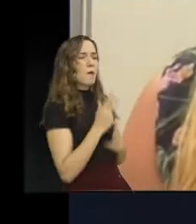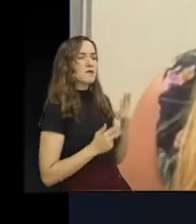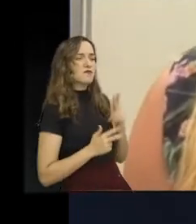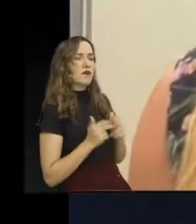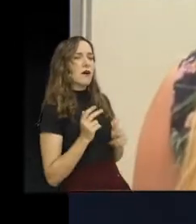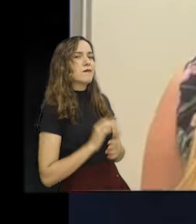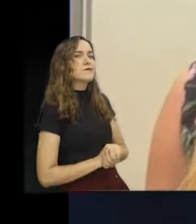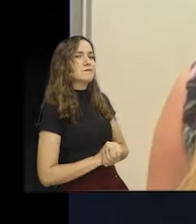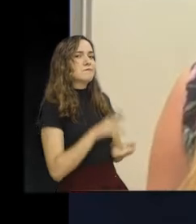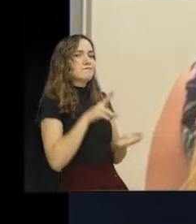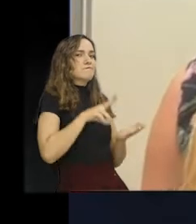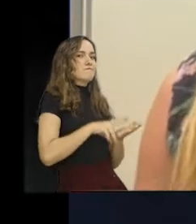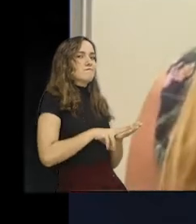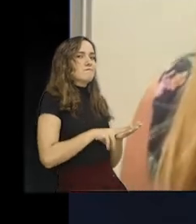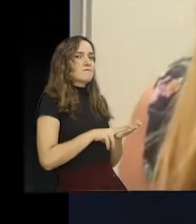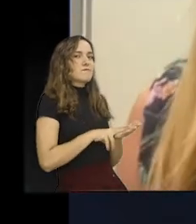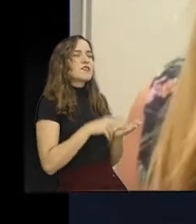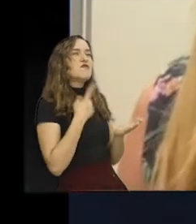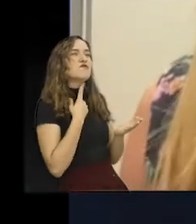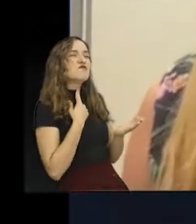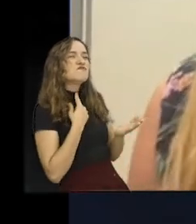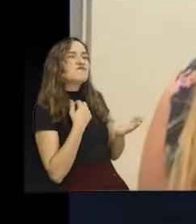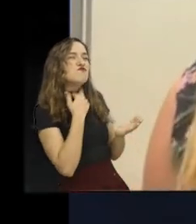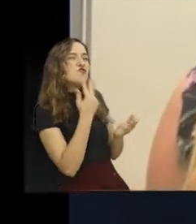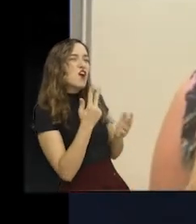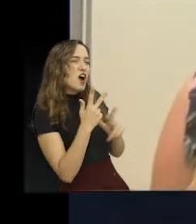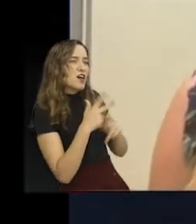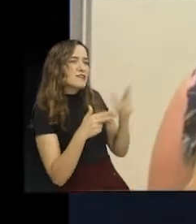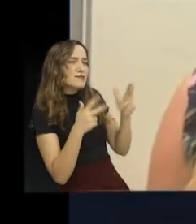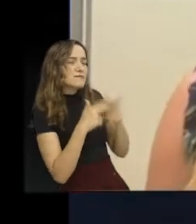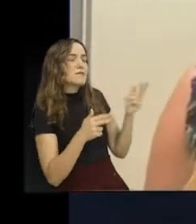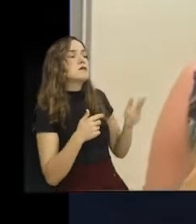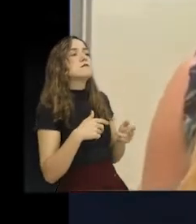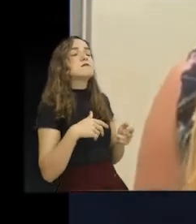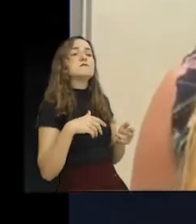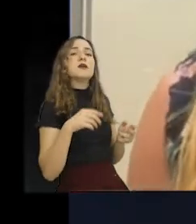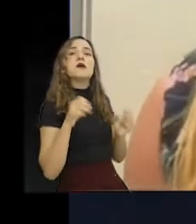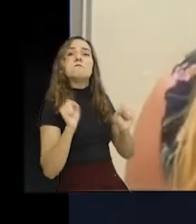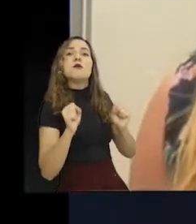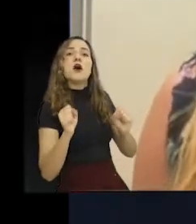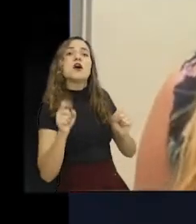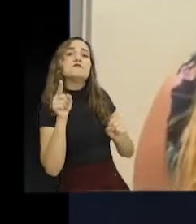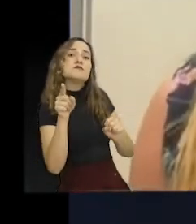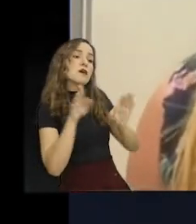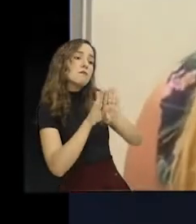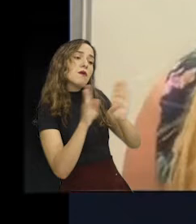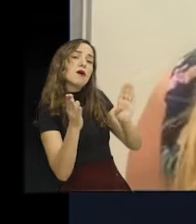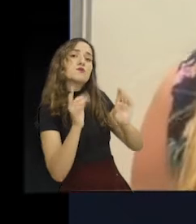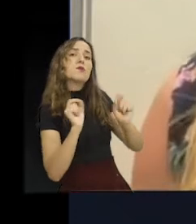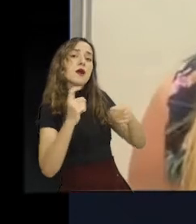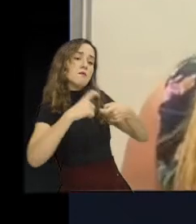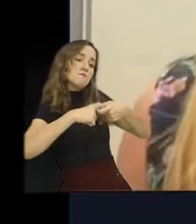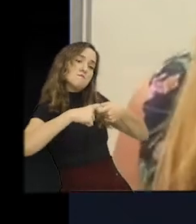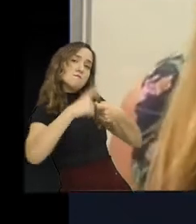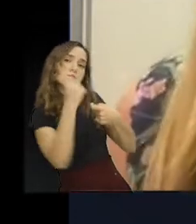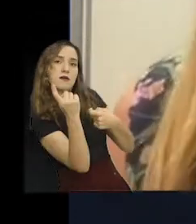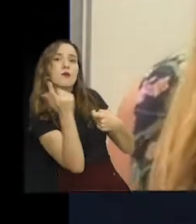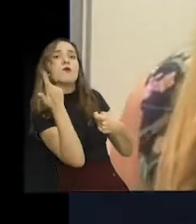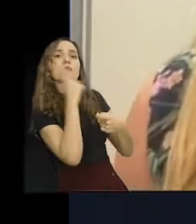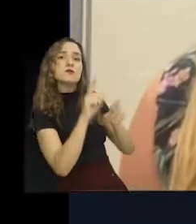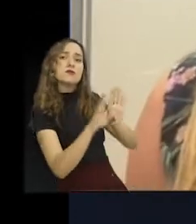lobo gritou para ela, adocicando um pouco a voz: Levante, Aldabra, que o